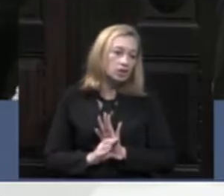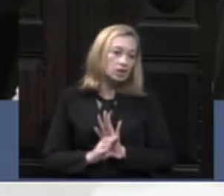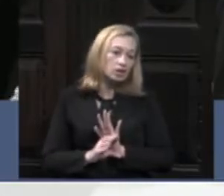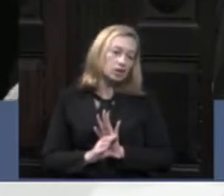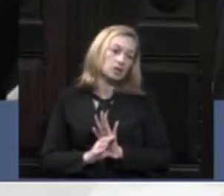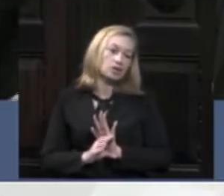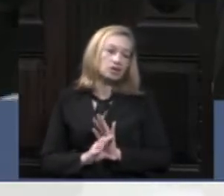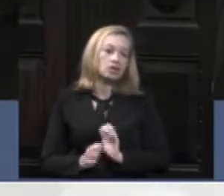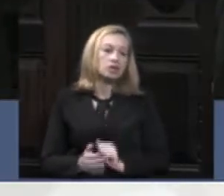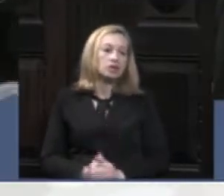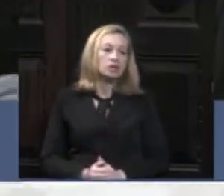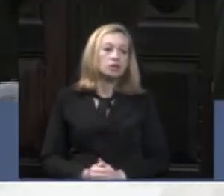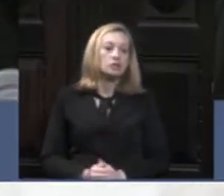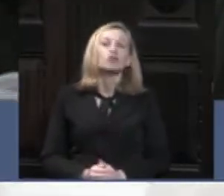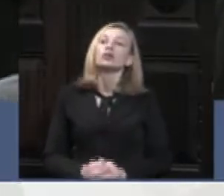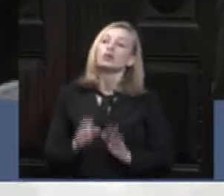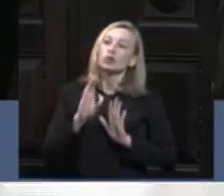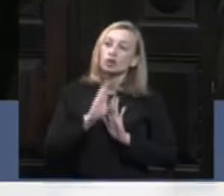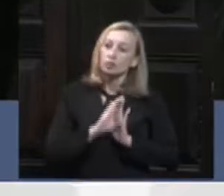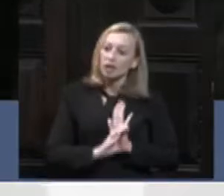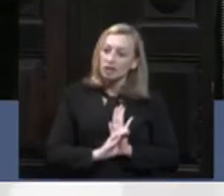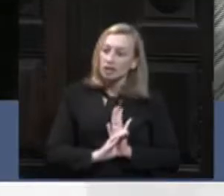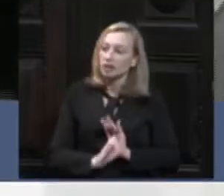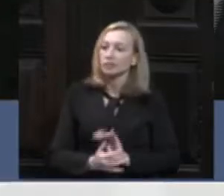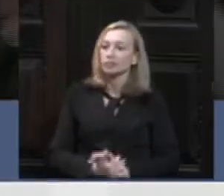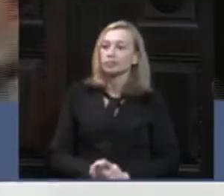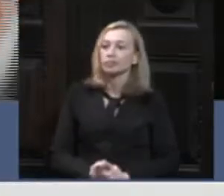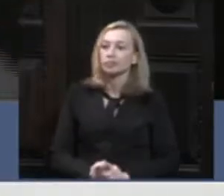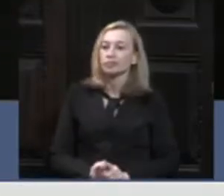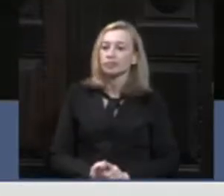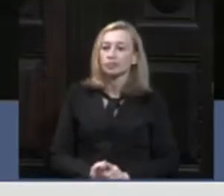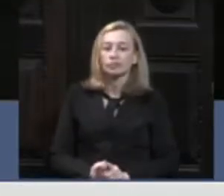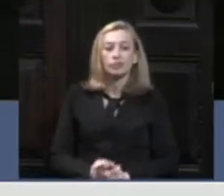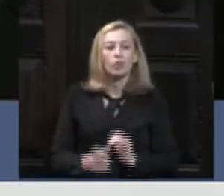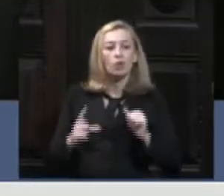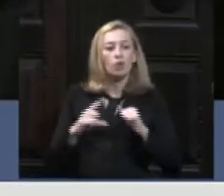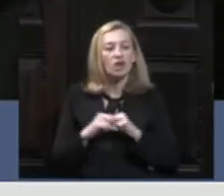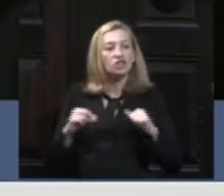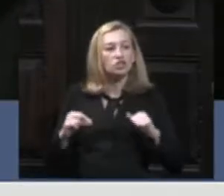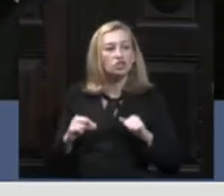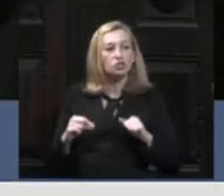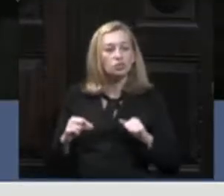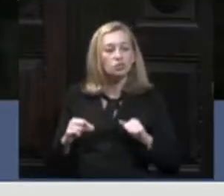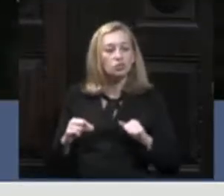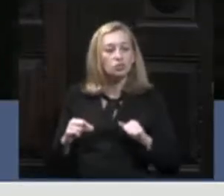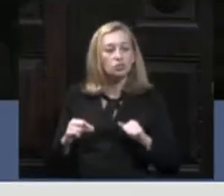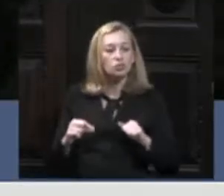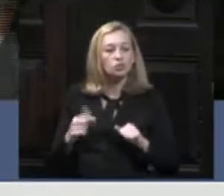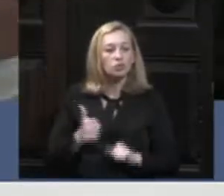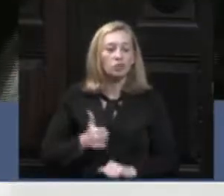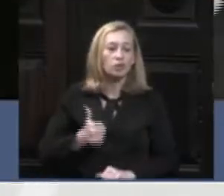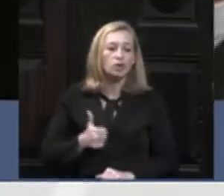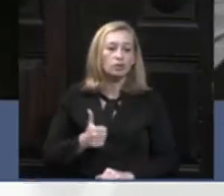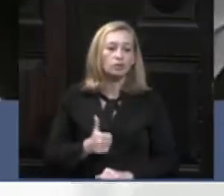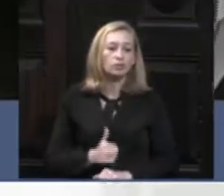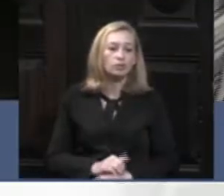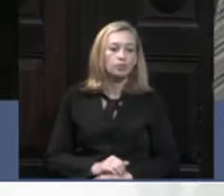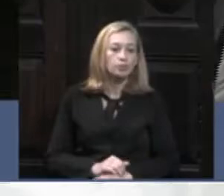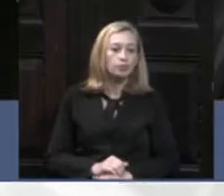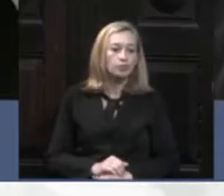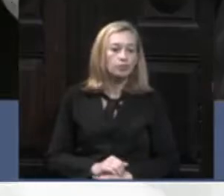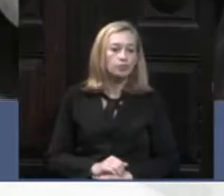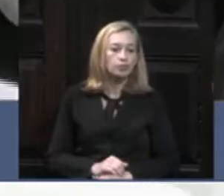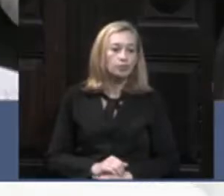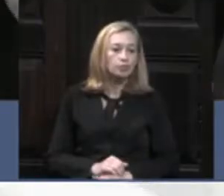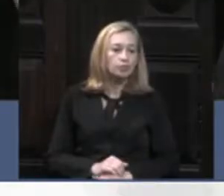e com emenda ao artigo 1º,